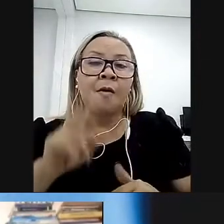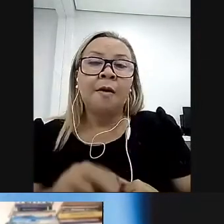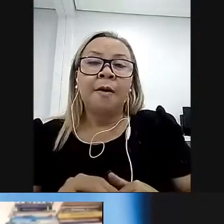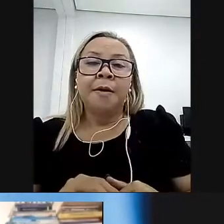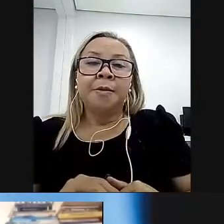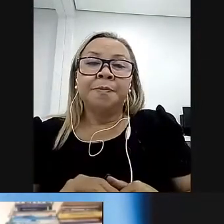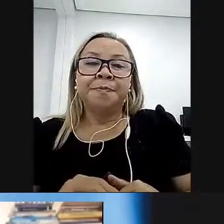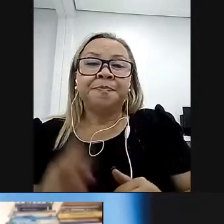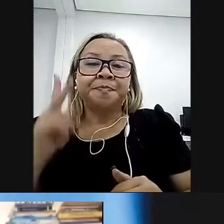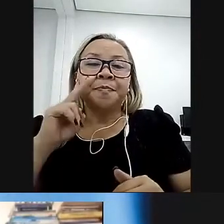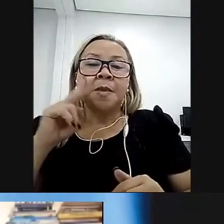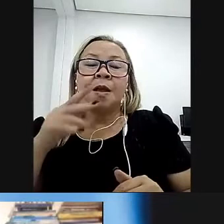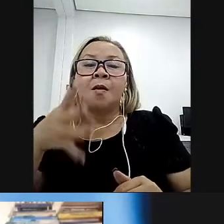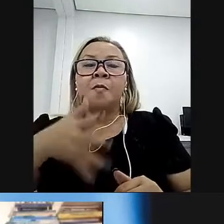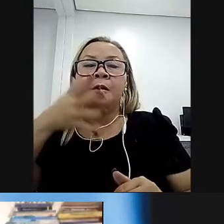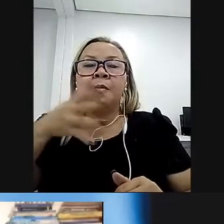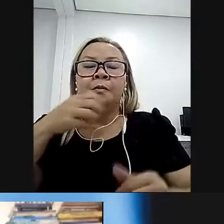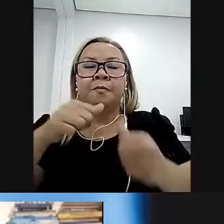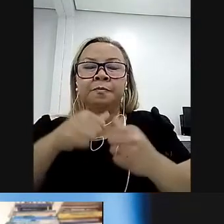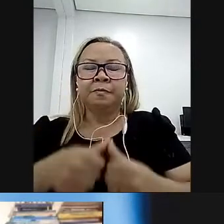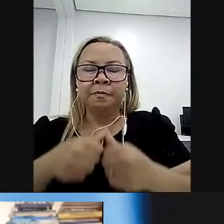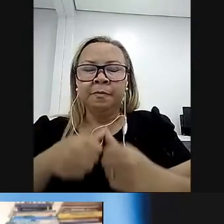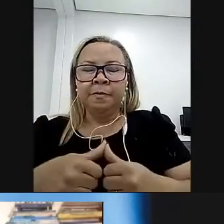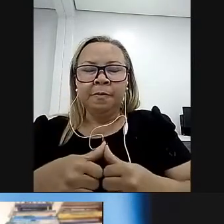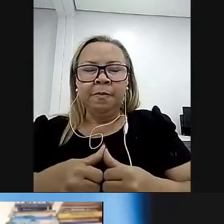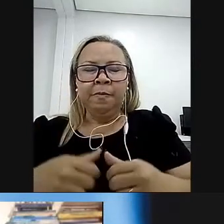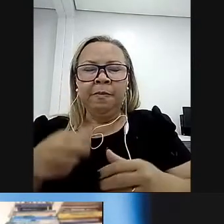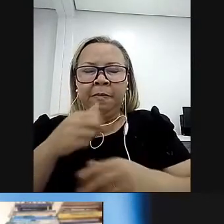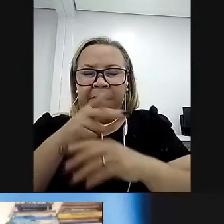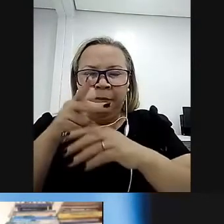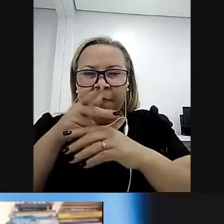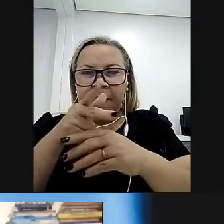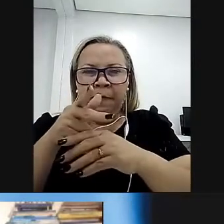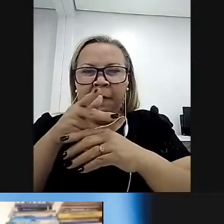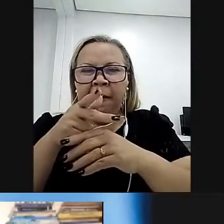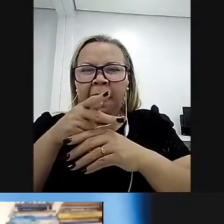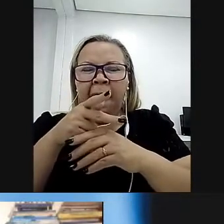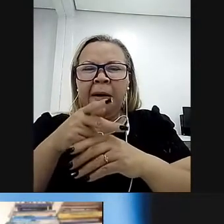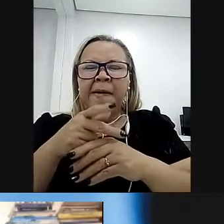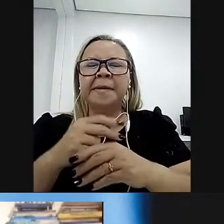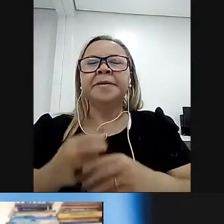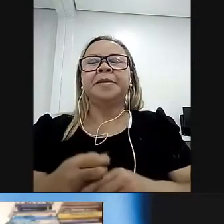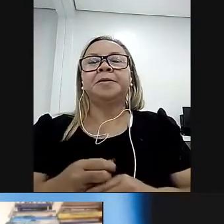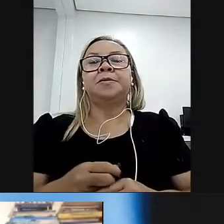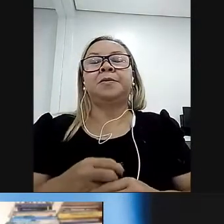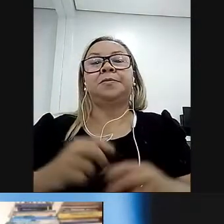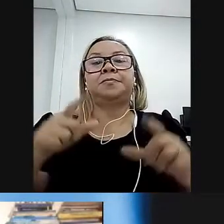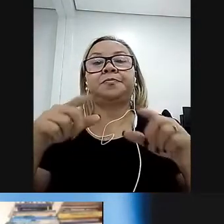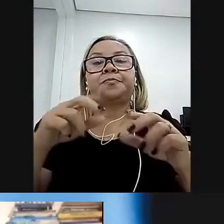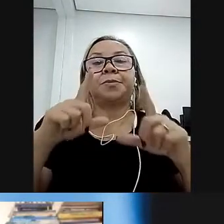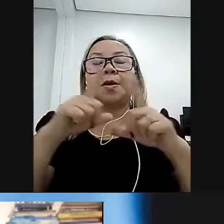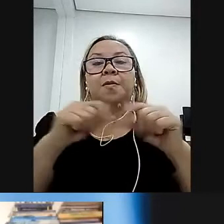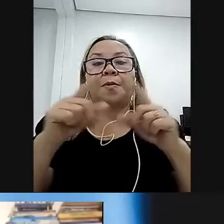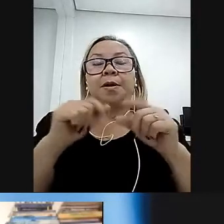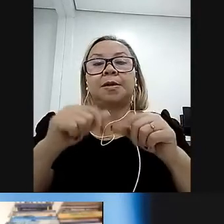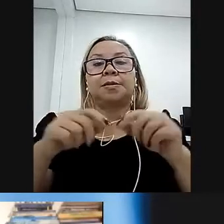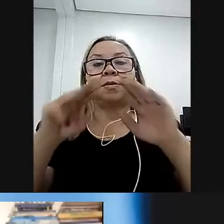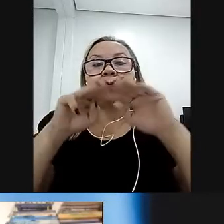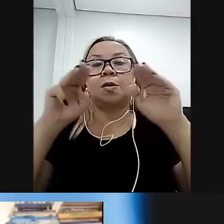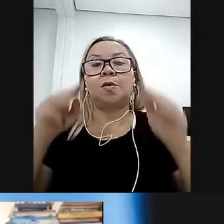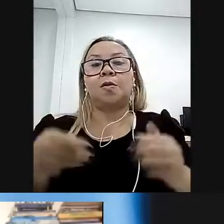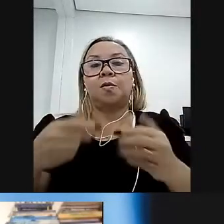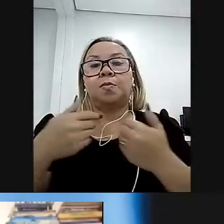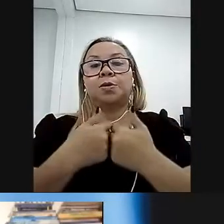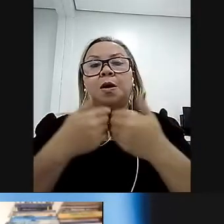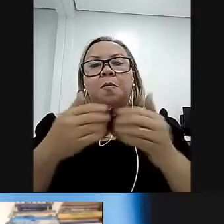essa palestra vai ficar aí na página, né, vai ficar na página do projeto Brasília Museu Aberto, então as pessoas vão poder ver e rever quantas vezes